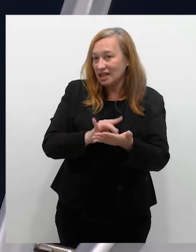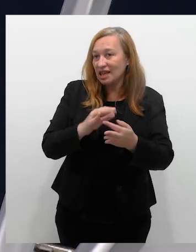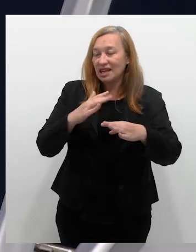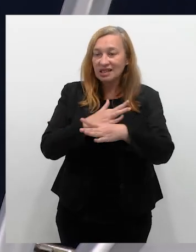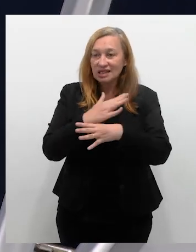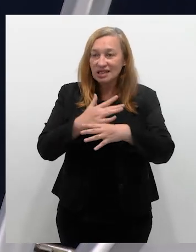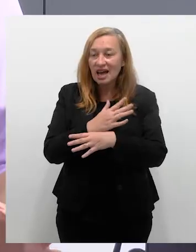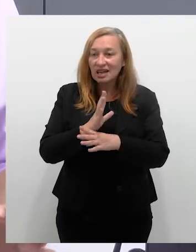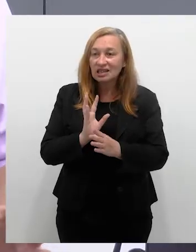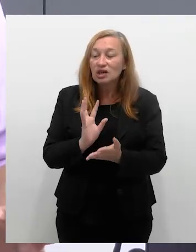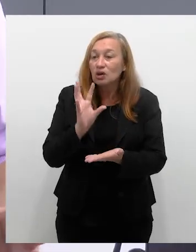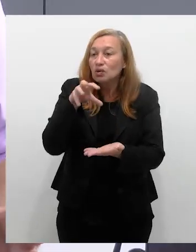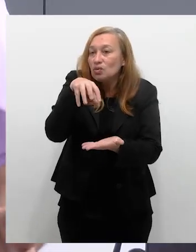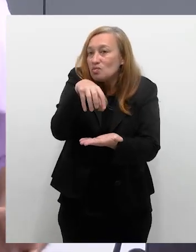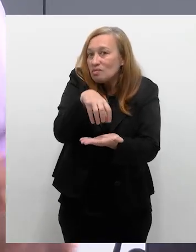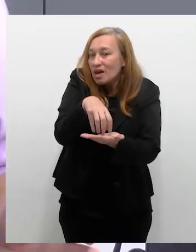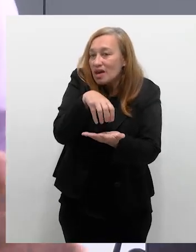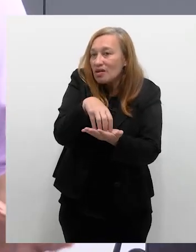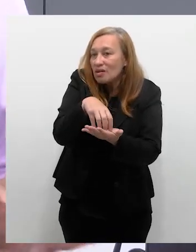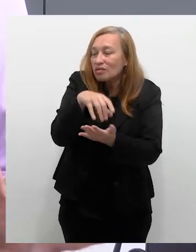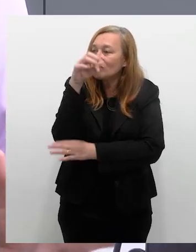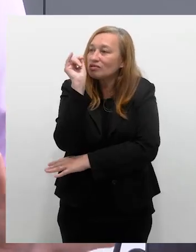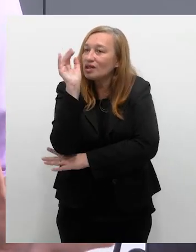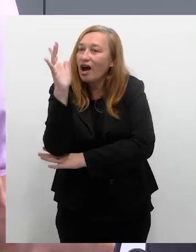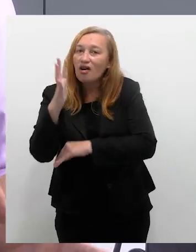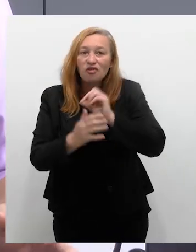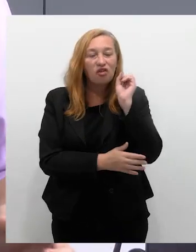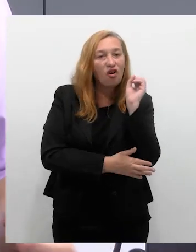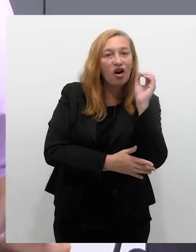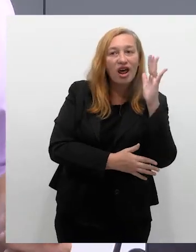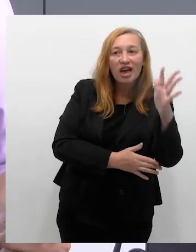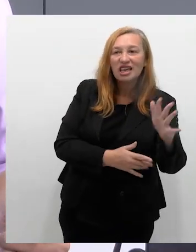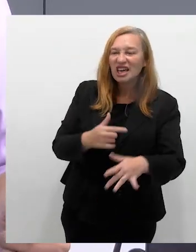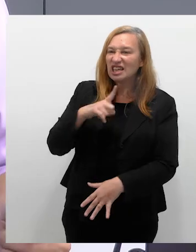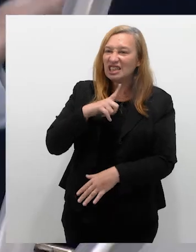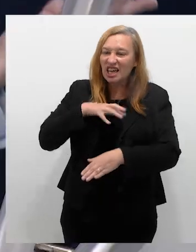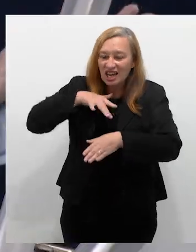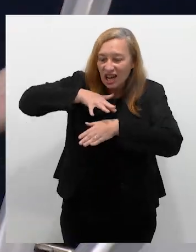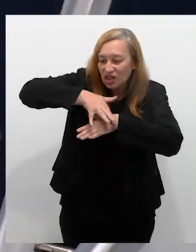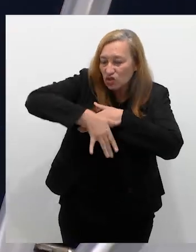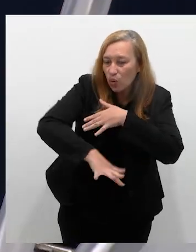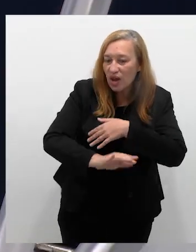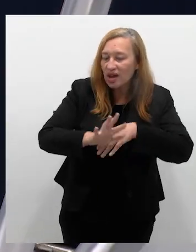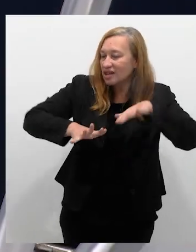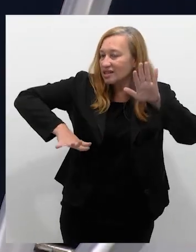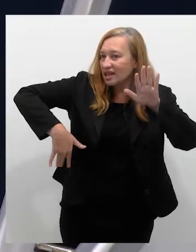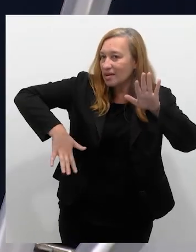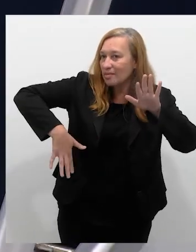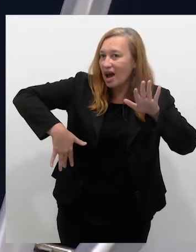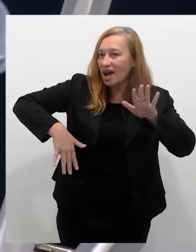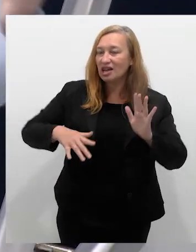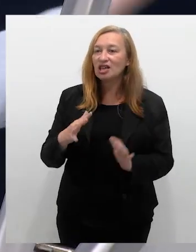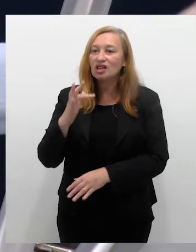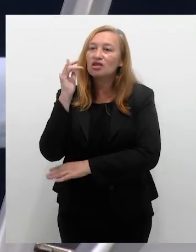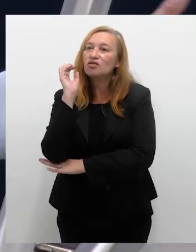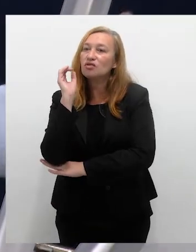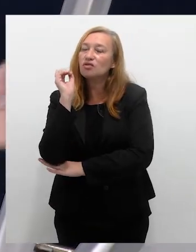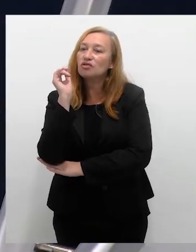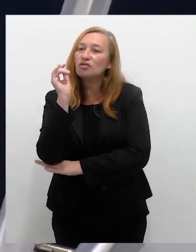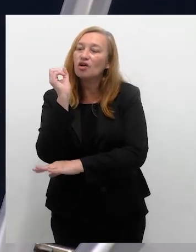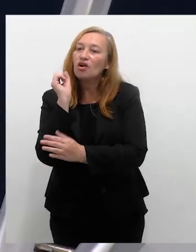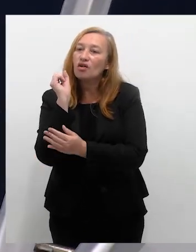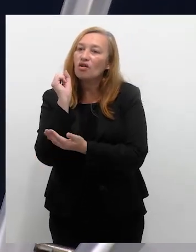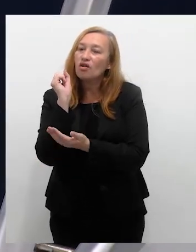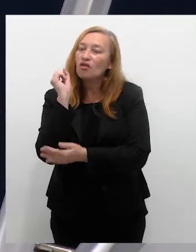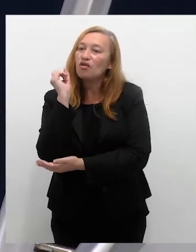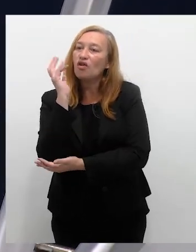com muitas curvas, Imagina, né? aqui Com uma você tem- voluptuosidade maravilhosa. Aqui você tem cachoeira, você tem mar, você tem floresta,